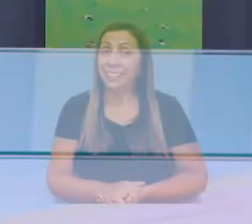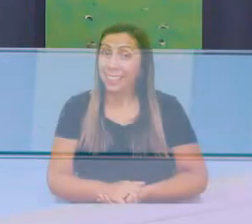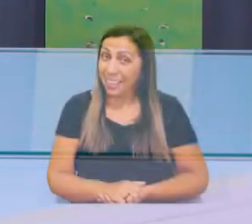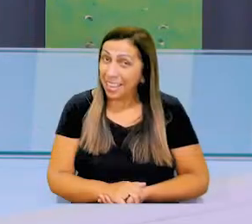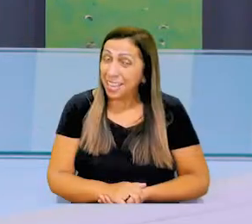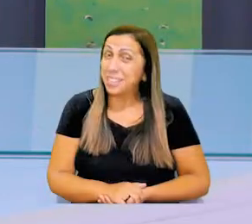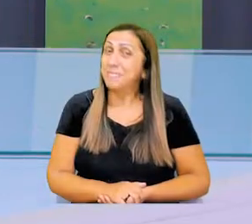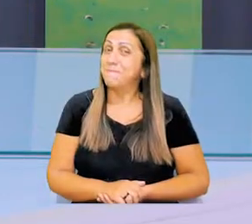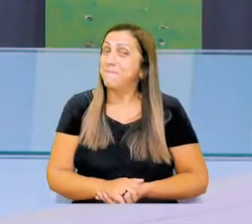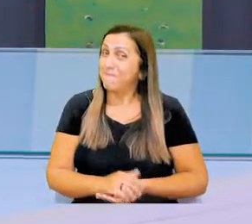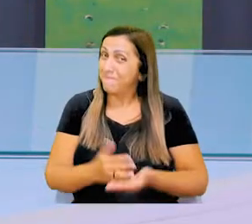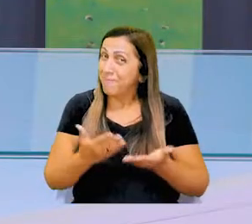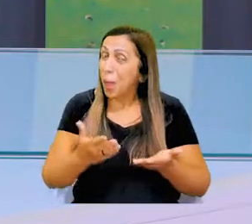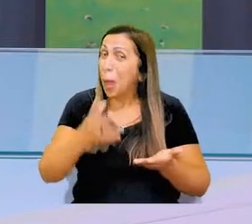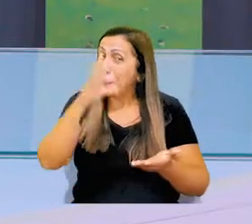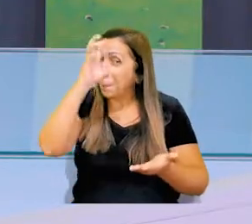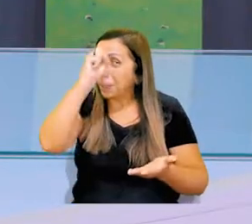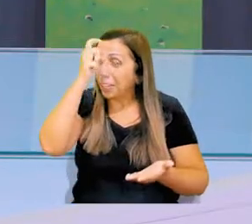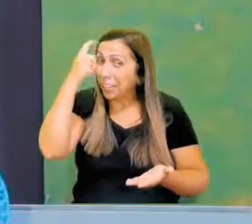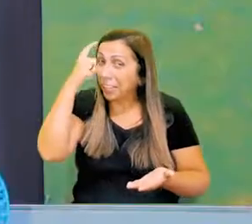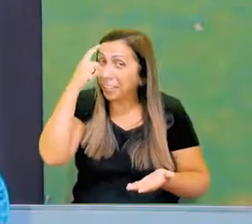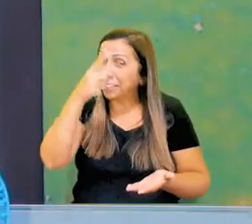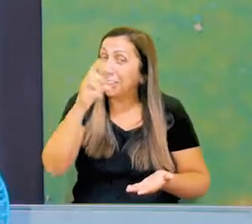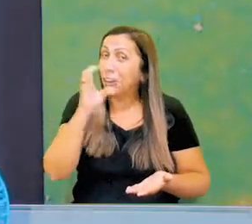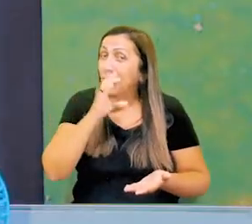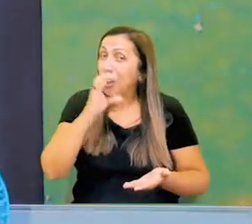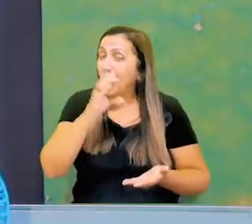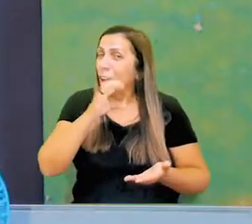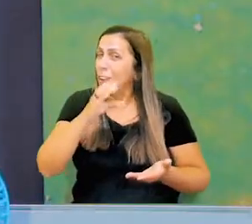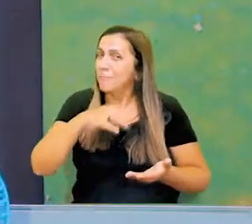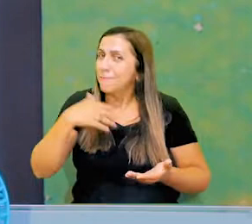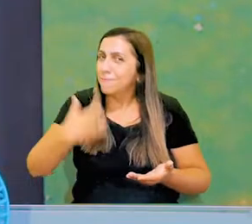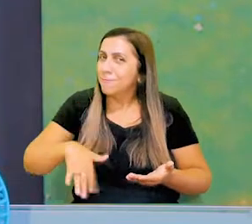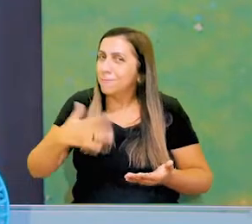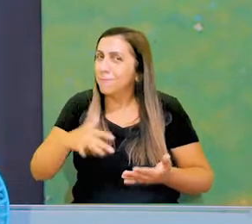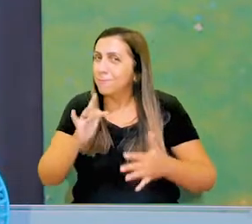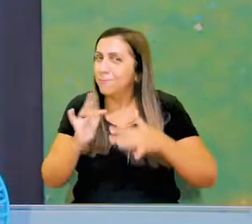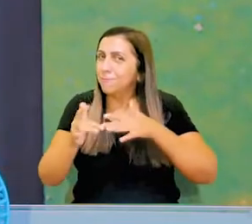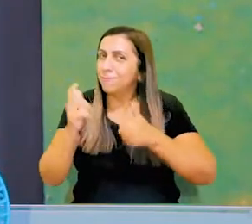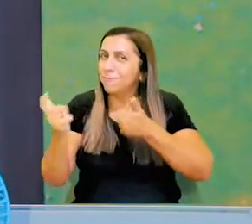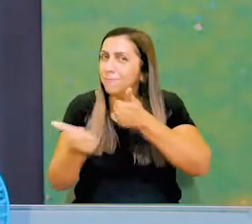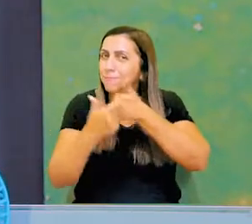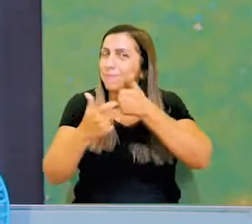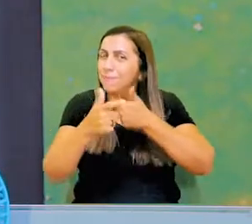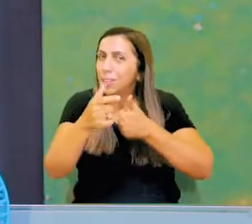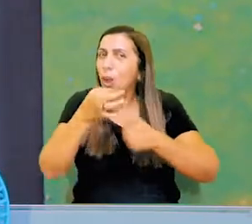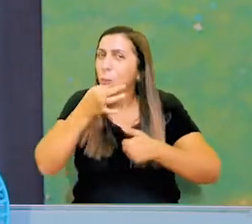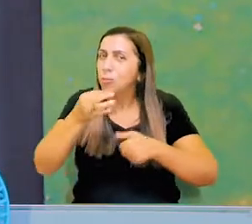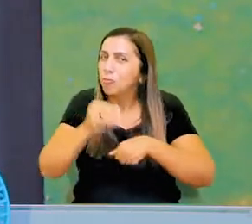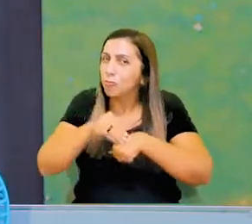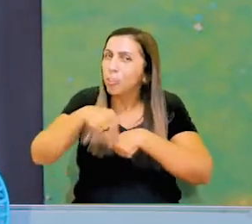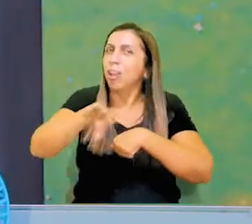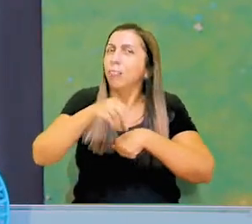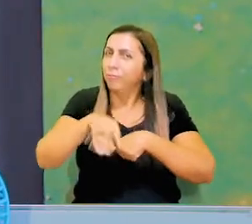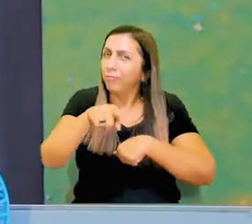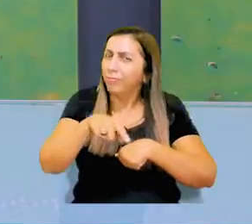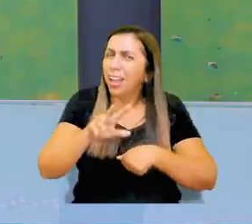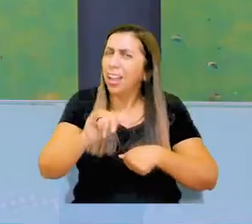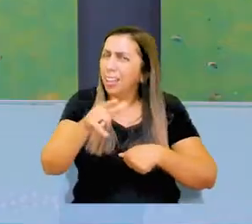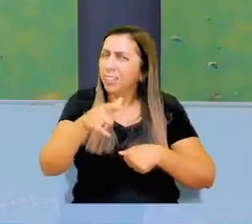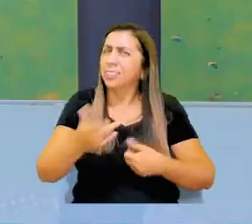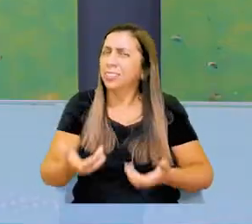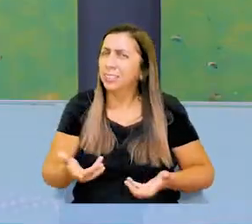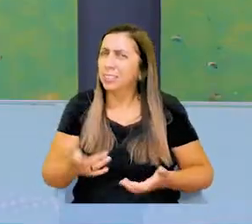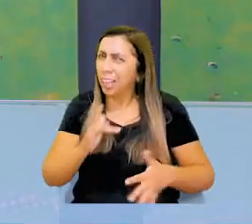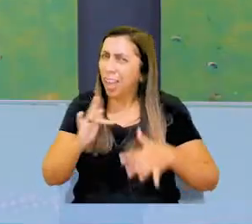É, meu filho. Aprende e vá logo esbagaçando o like e deixando o seu comentário aqui, meu filho. Que